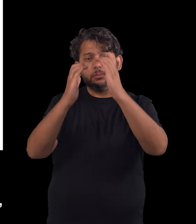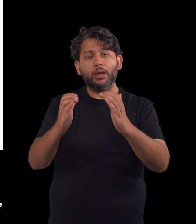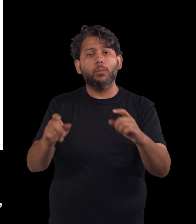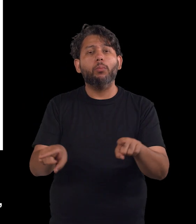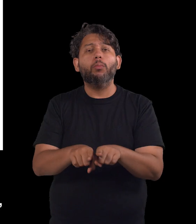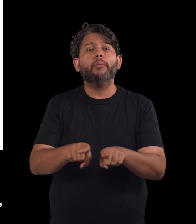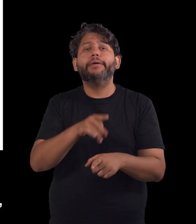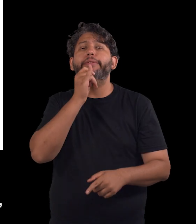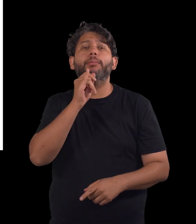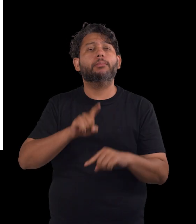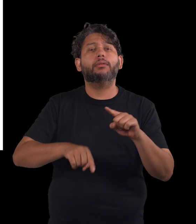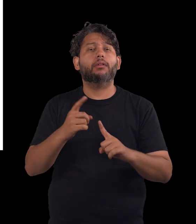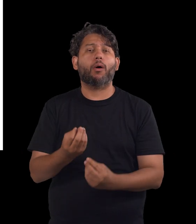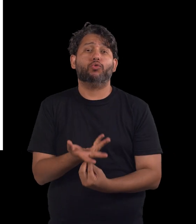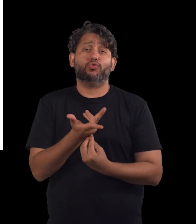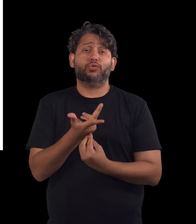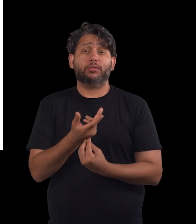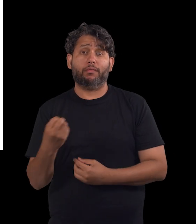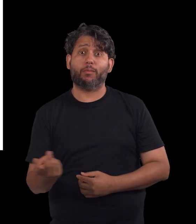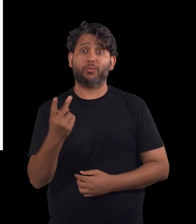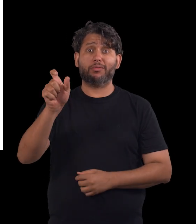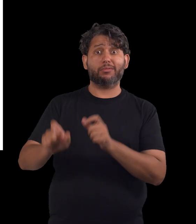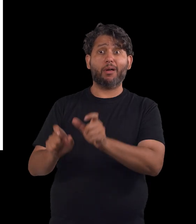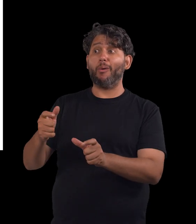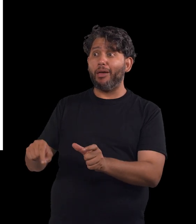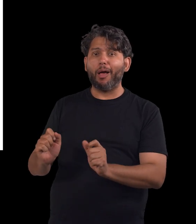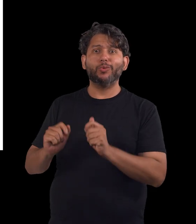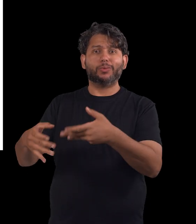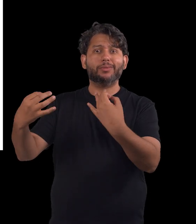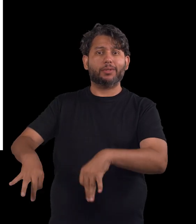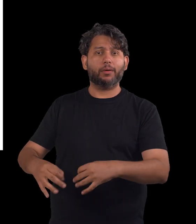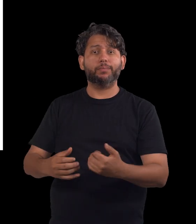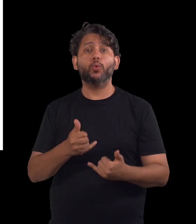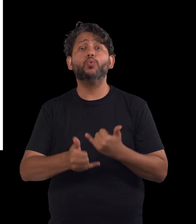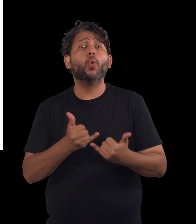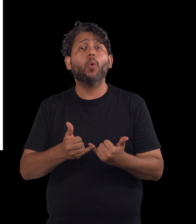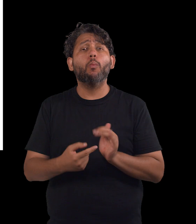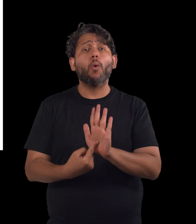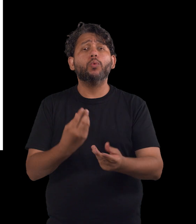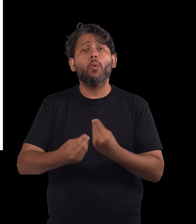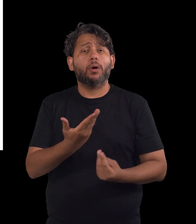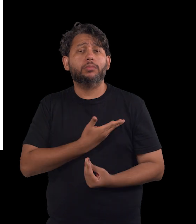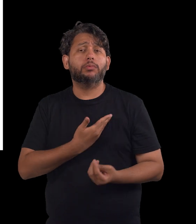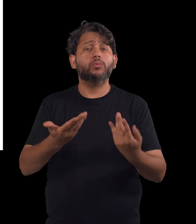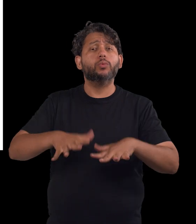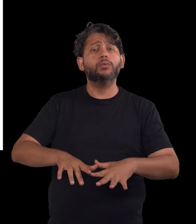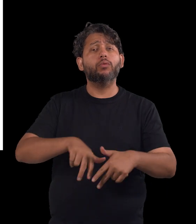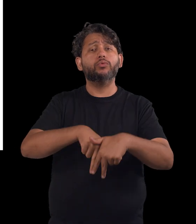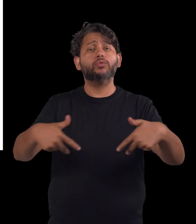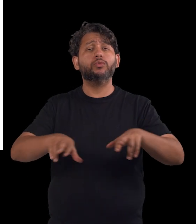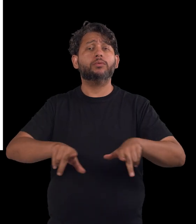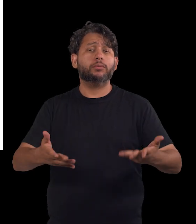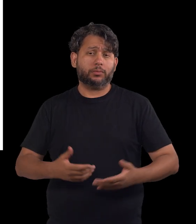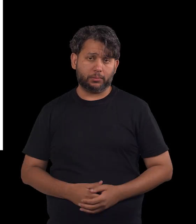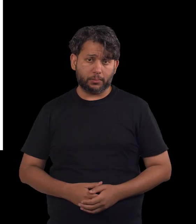materiais de expressão artística, propostas de reconhecimento e valorização de atitudes, jogos que tratam de amizade, inclusão